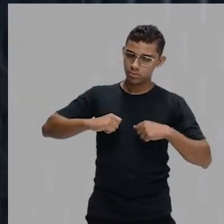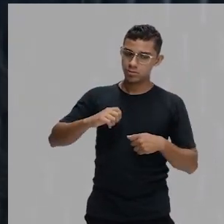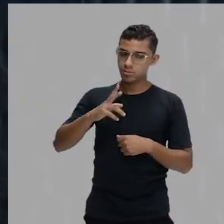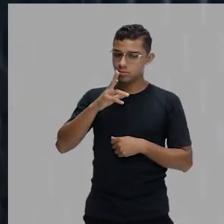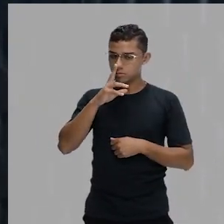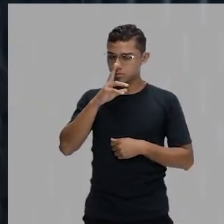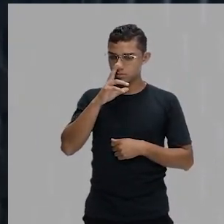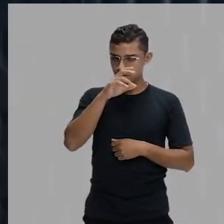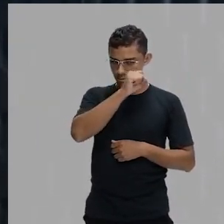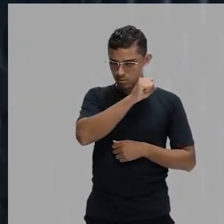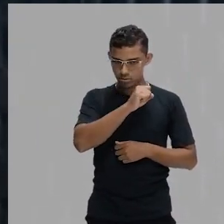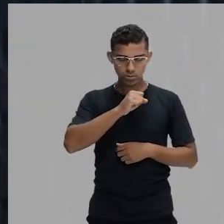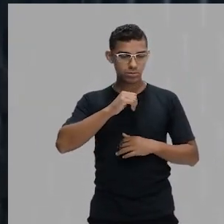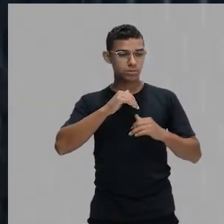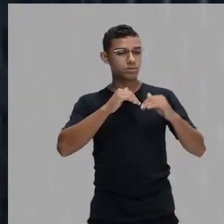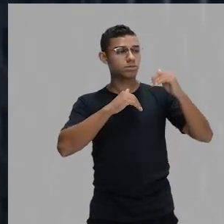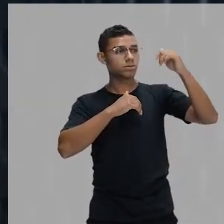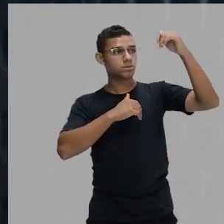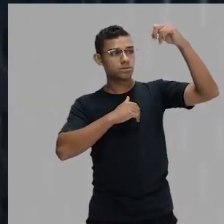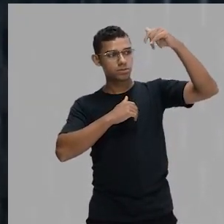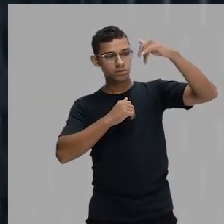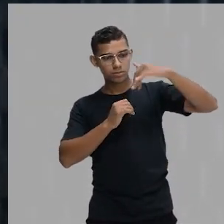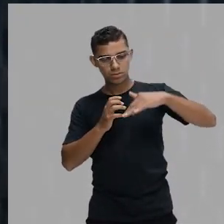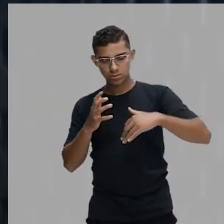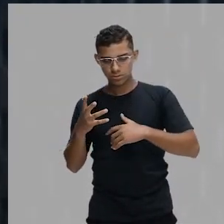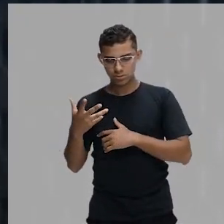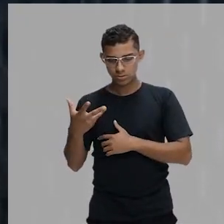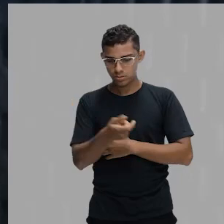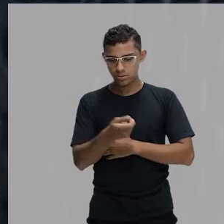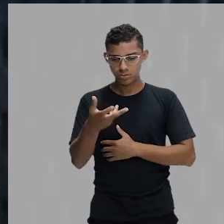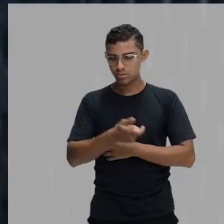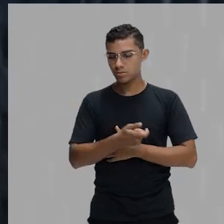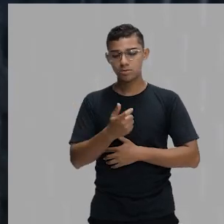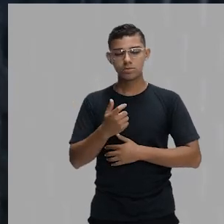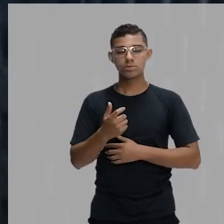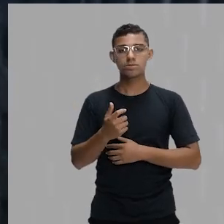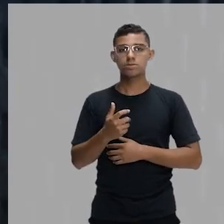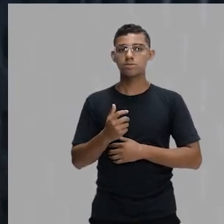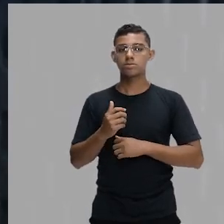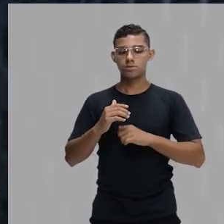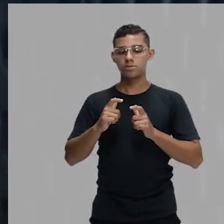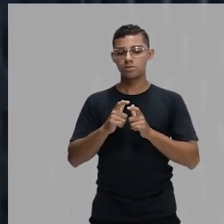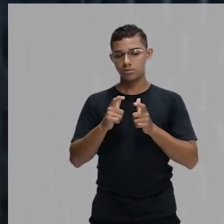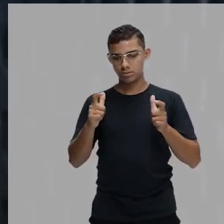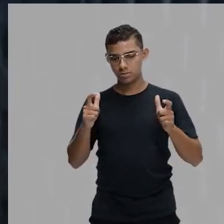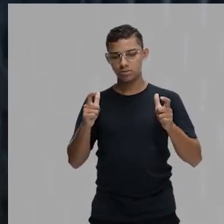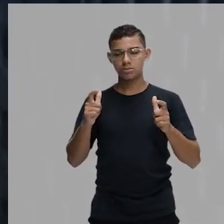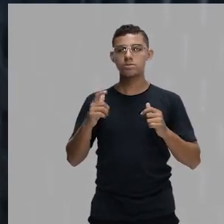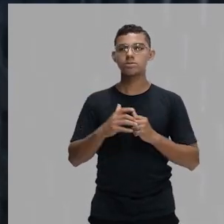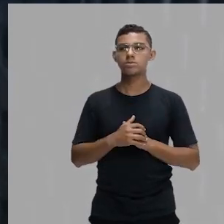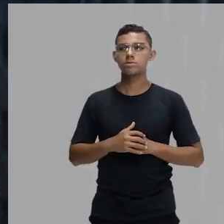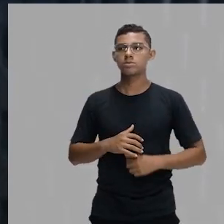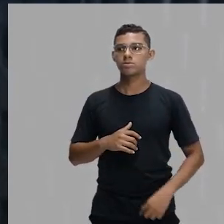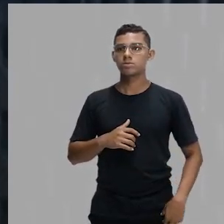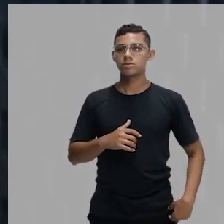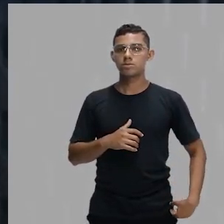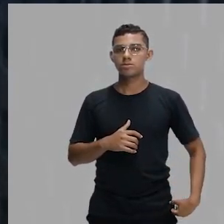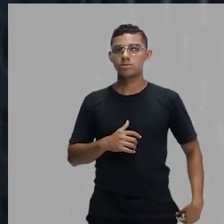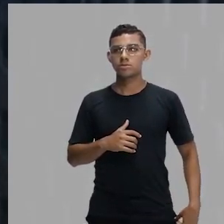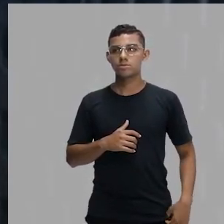desta altura, a velocidade com que ela vai cair, ela vai aumentar. Essa velocidade vai aumentar. Ou